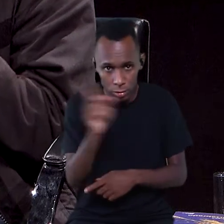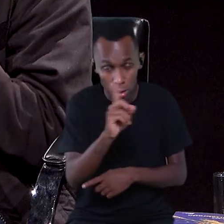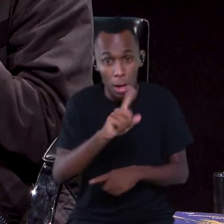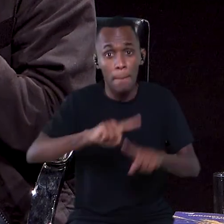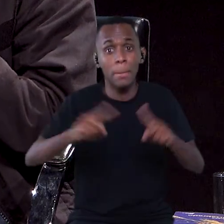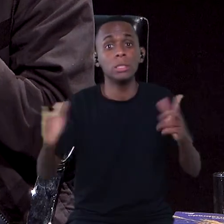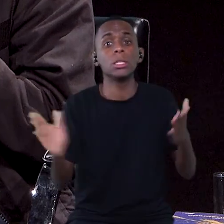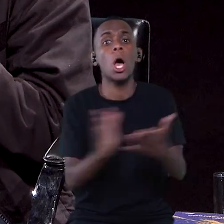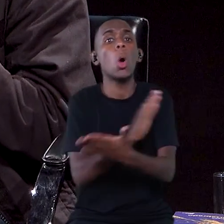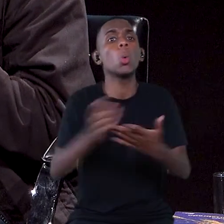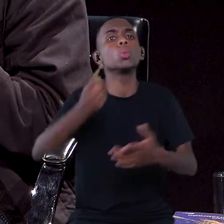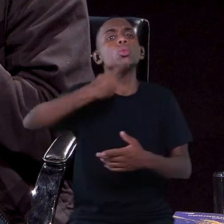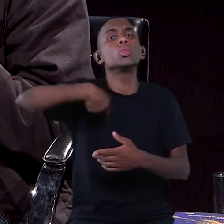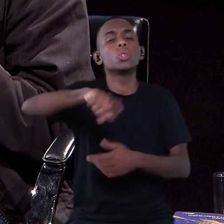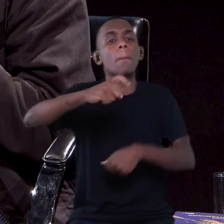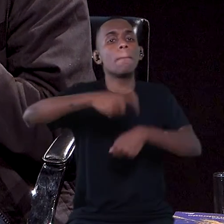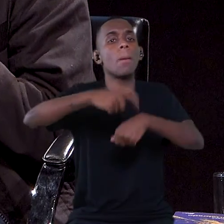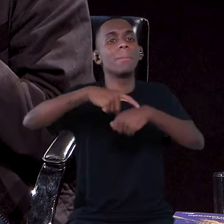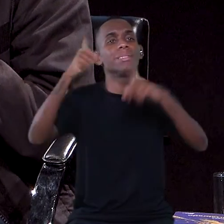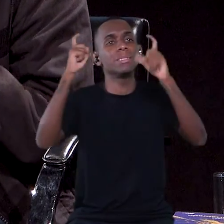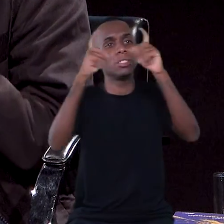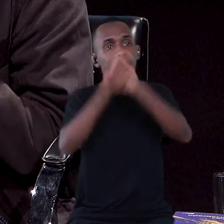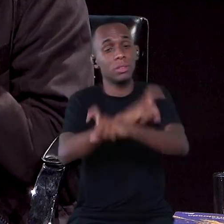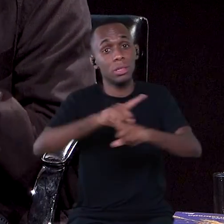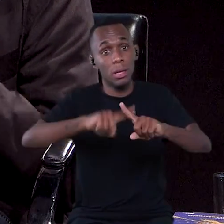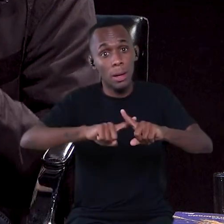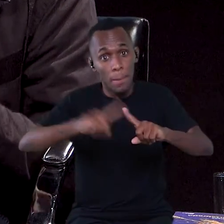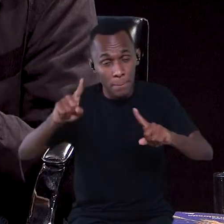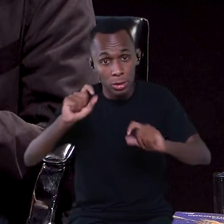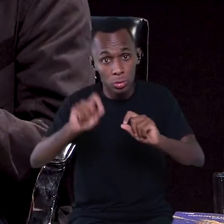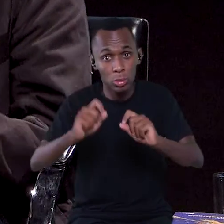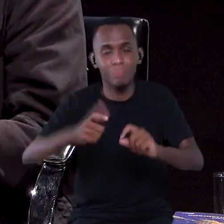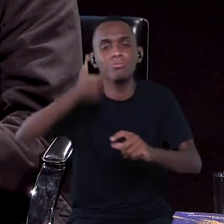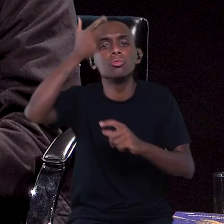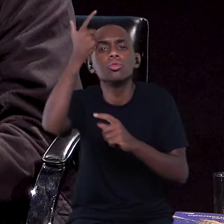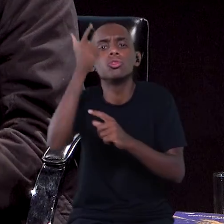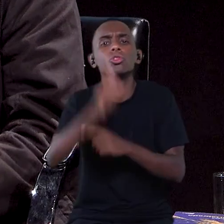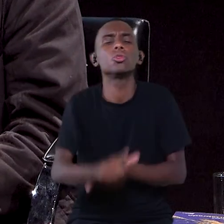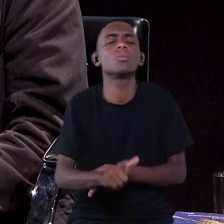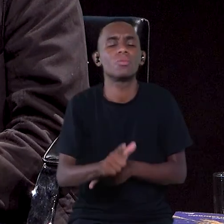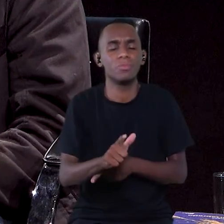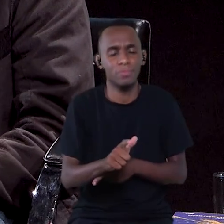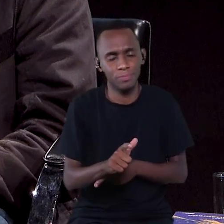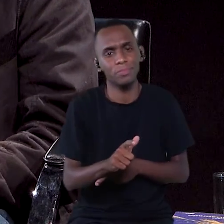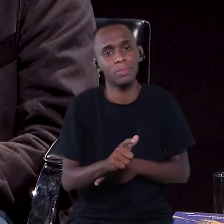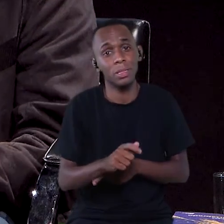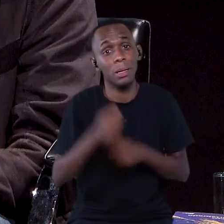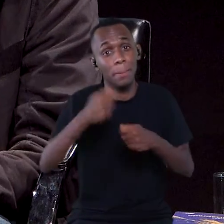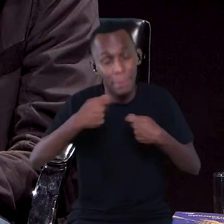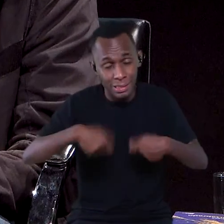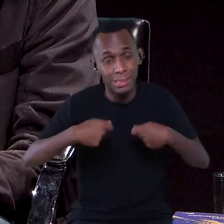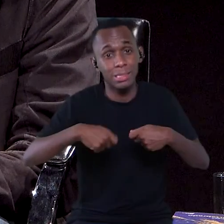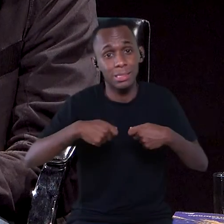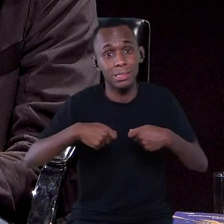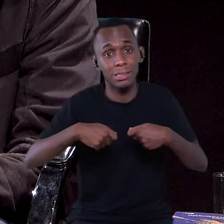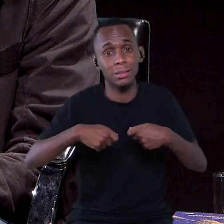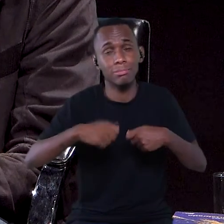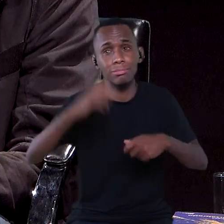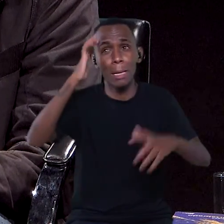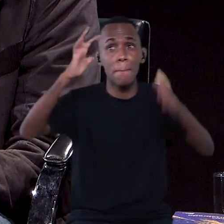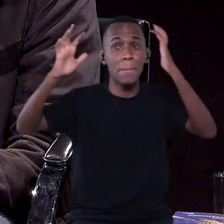para alguns de nós é novidade, esse momento crucial, mas é justamente, de novo, no momento do impasse, que a gente tem que ser capaz